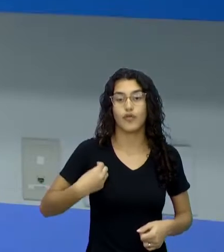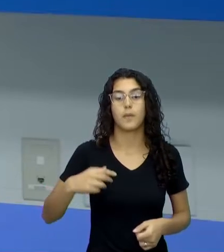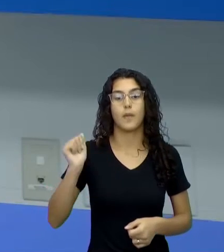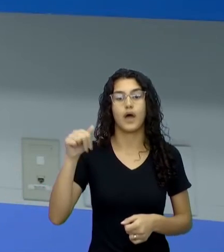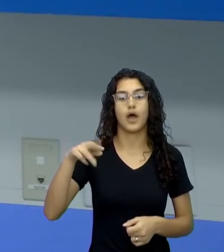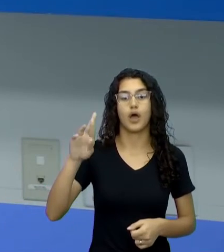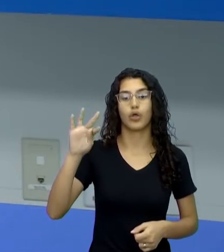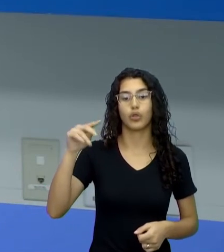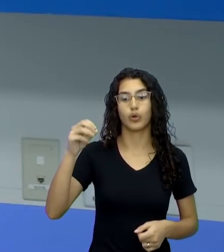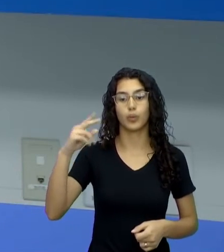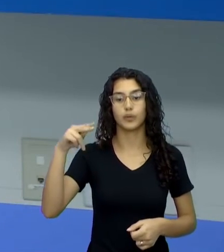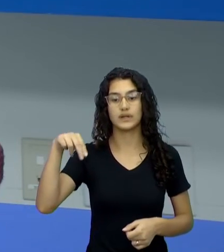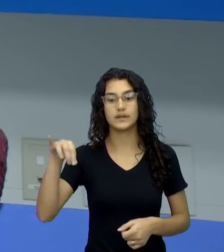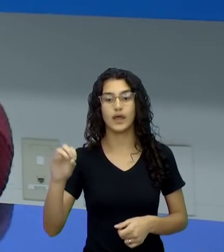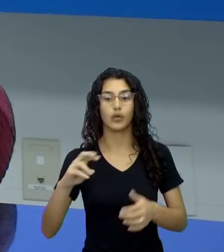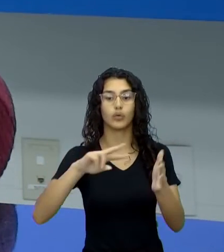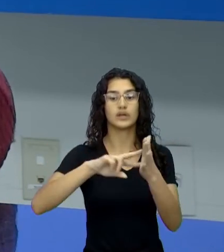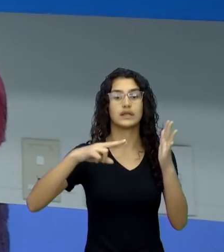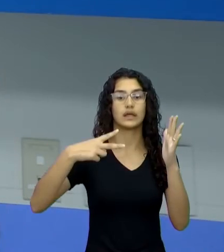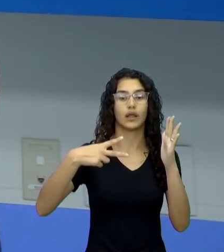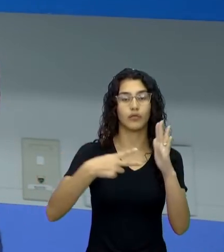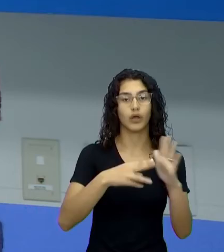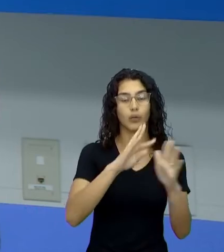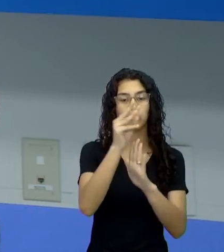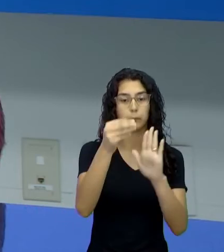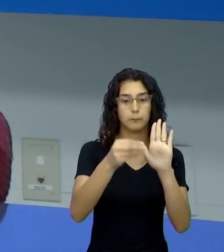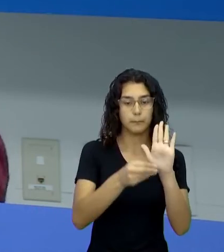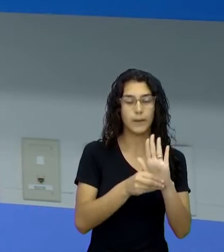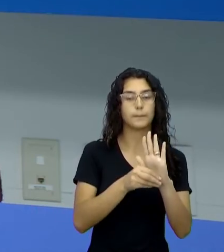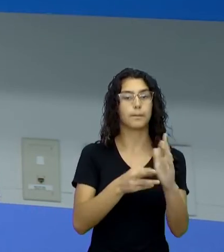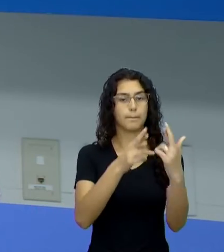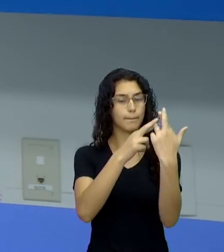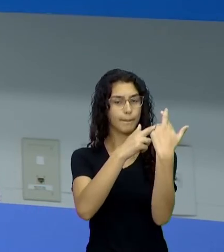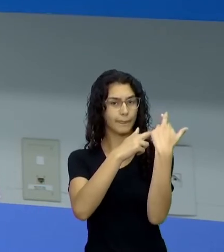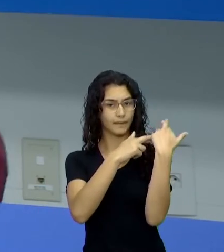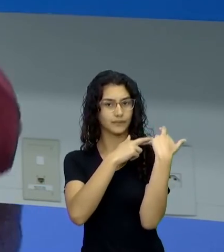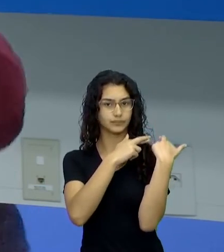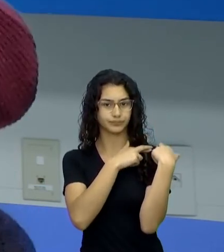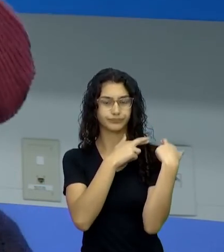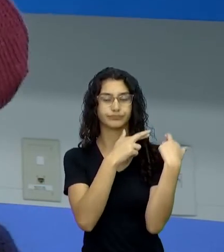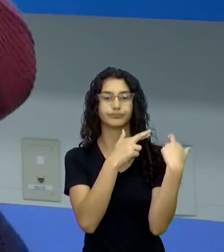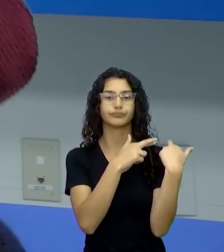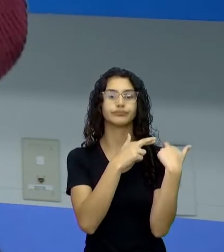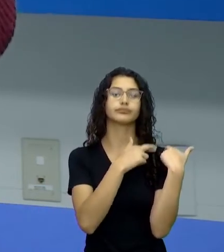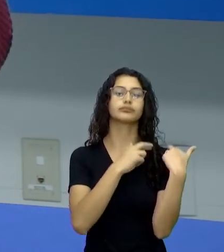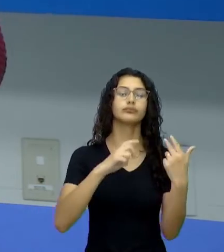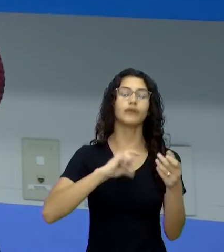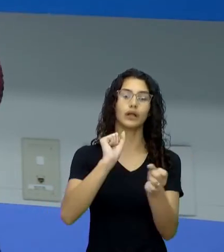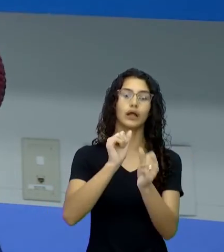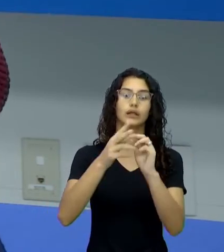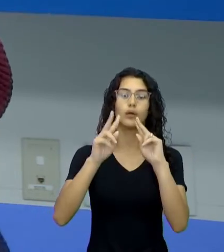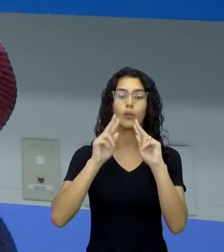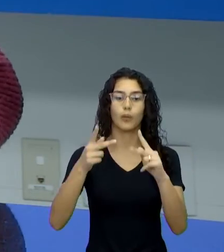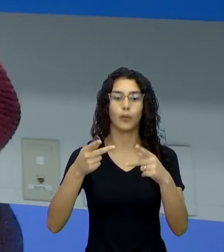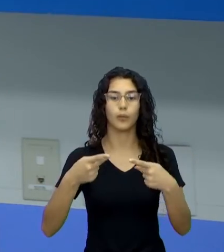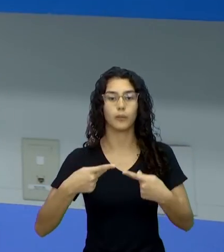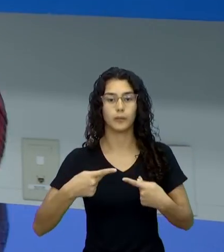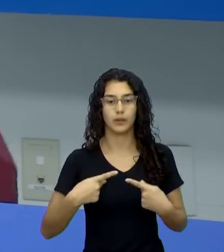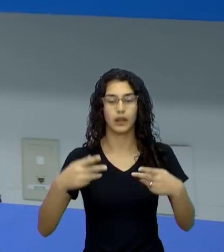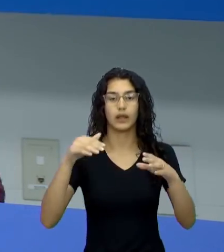antropoceno significa eh colocar um peso bastante grande né na ação humana